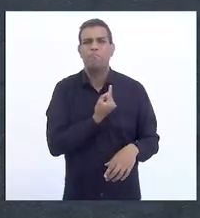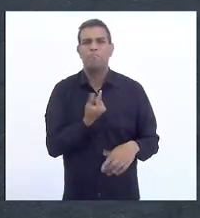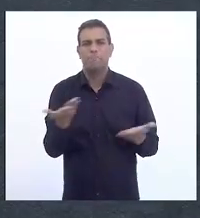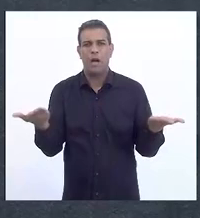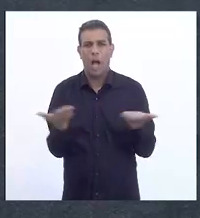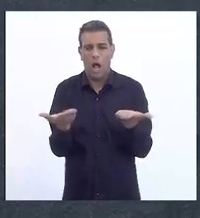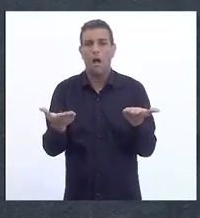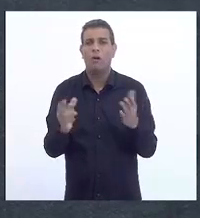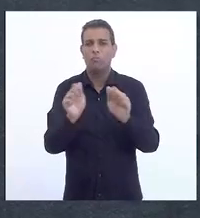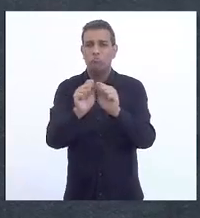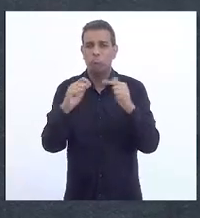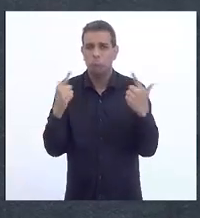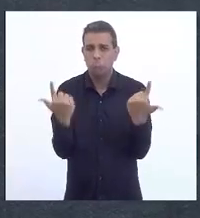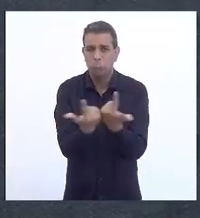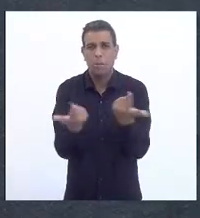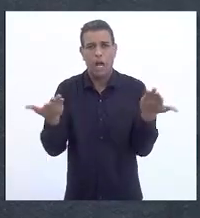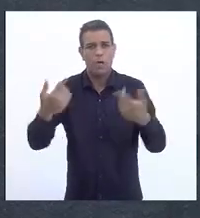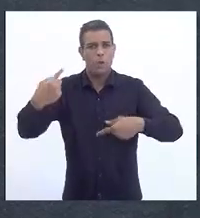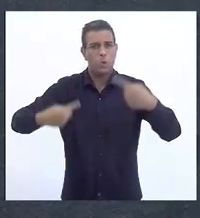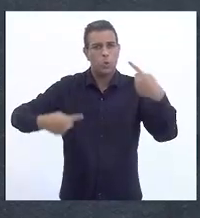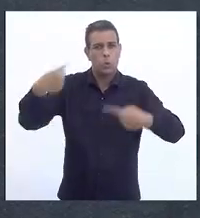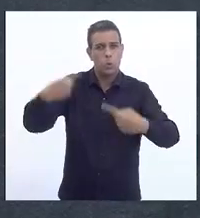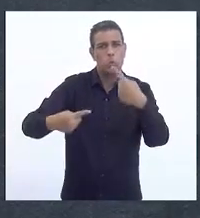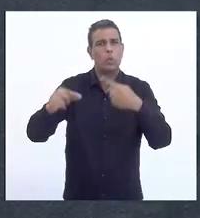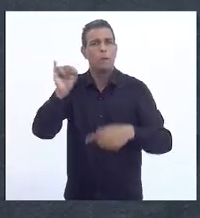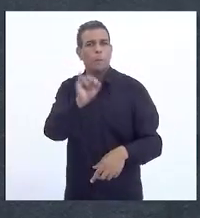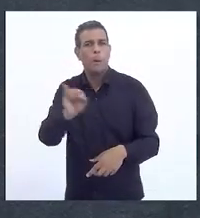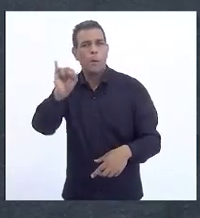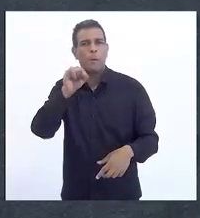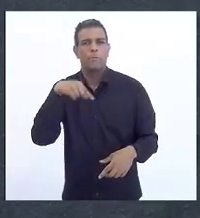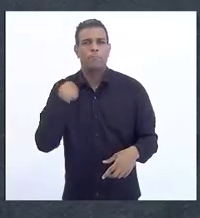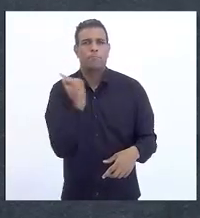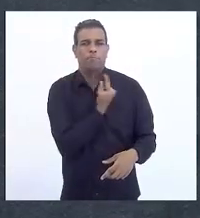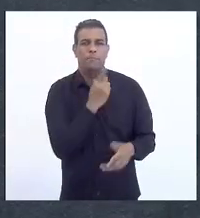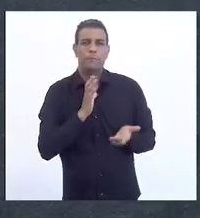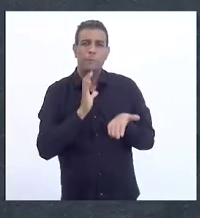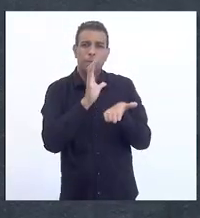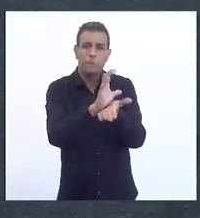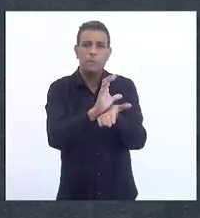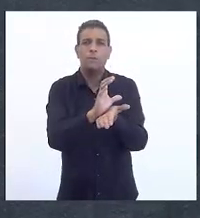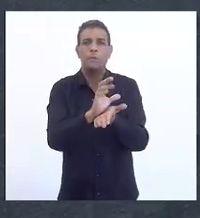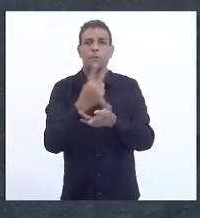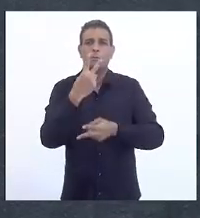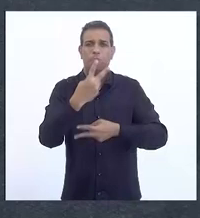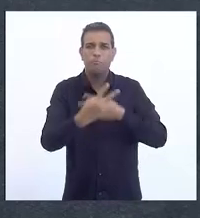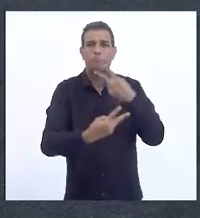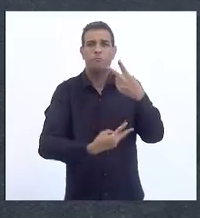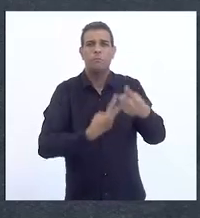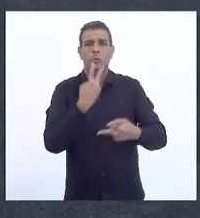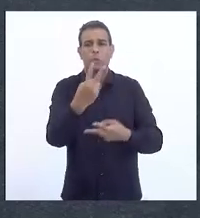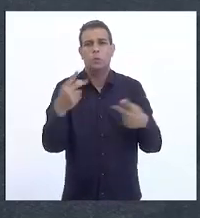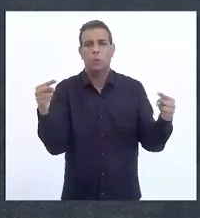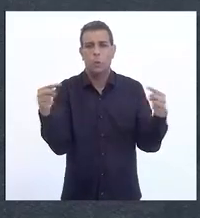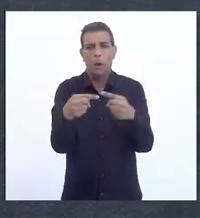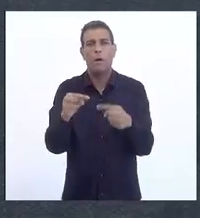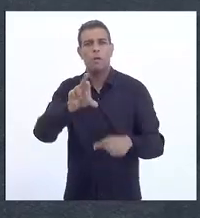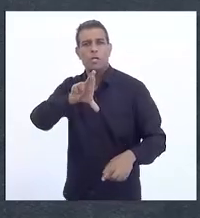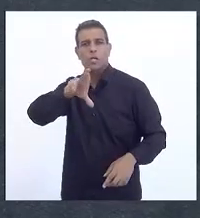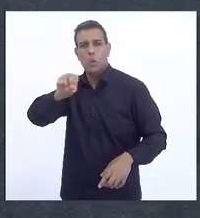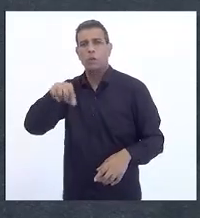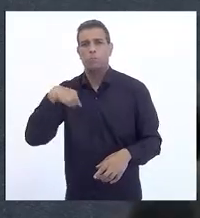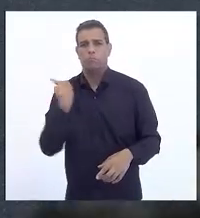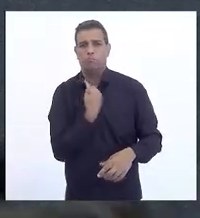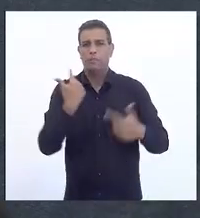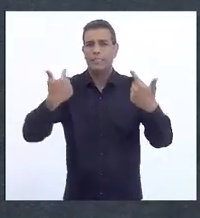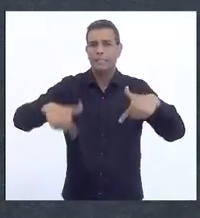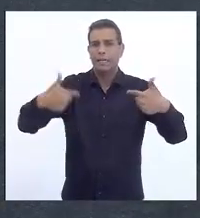nessa casa, em meio a essa discussão fundamental, que é o orçamento, e o plano plurianual, os trabalhadores e